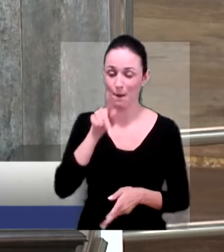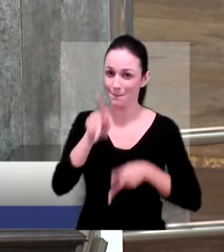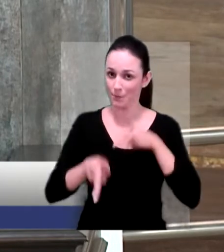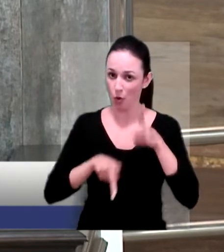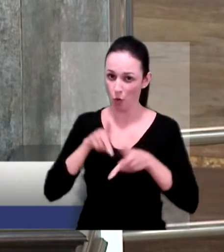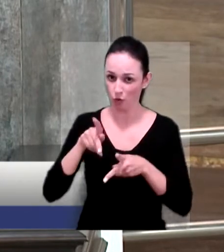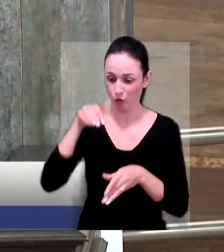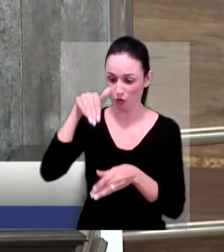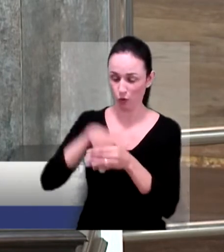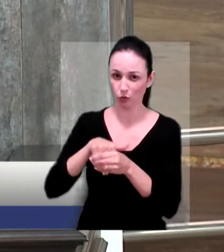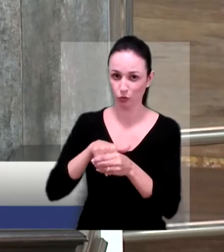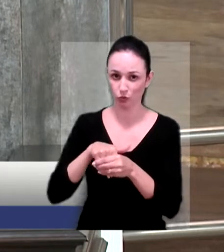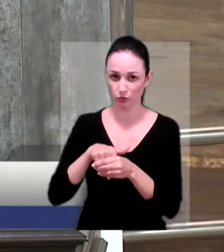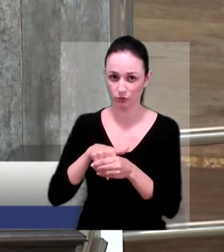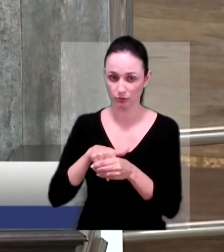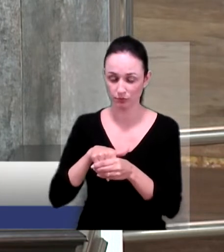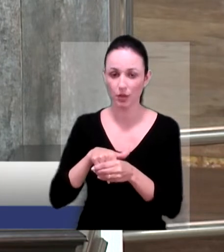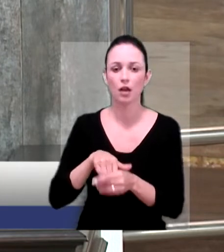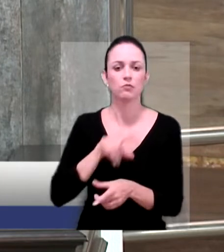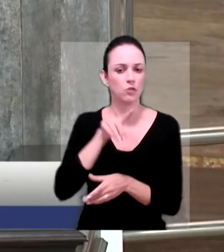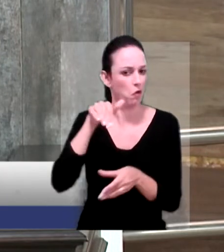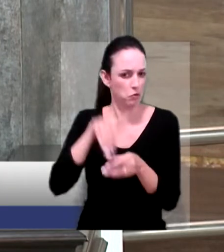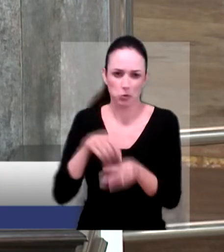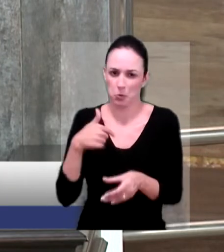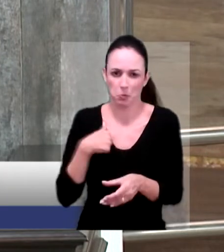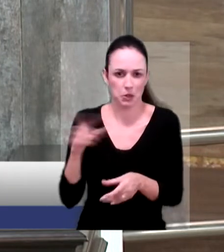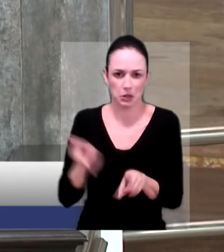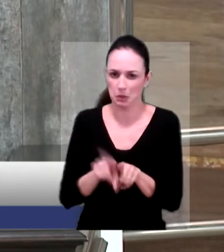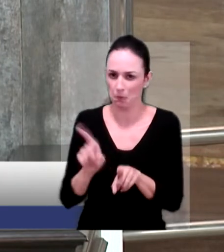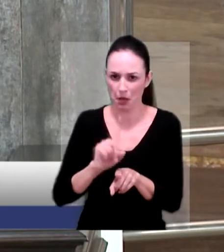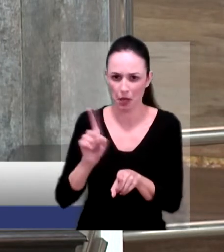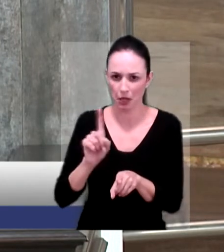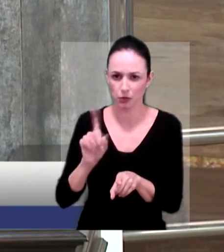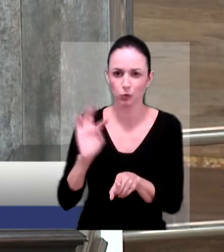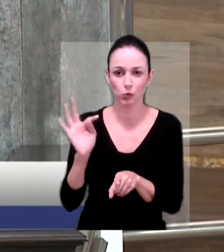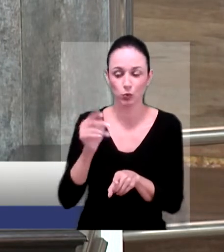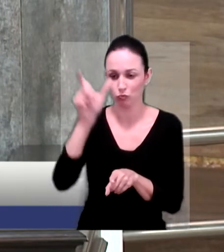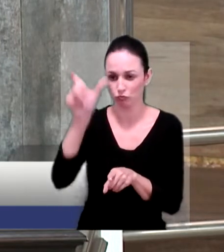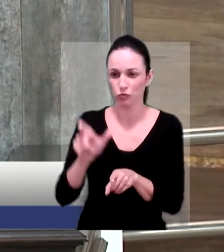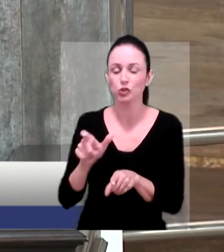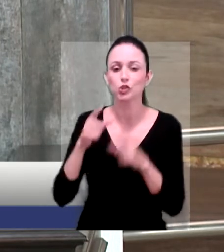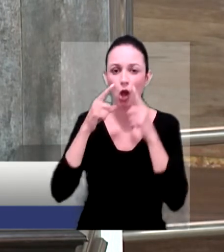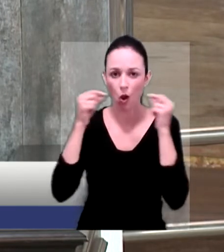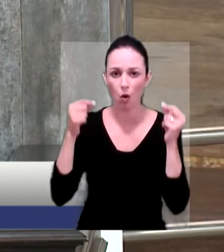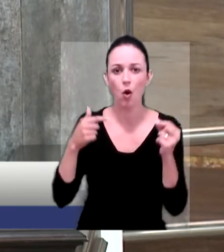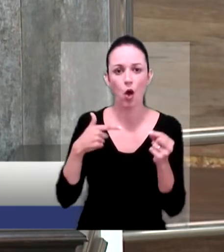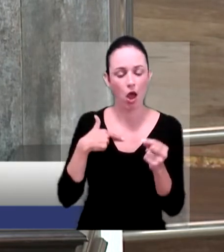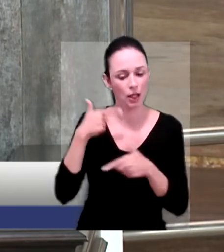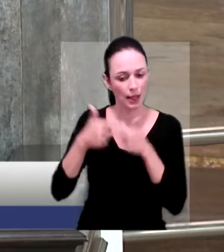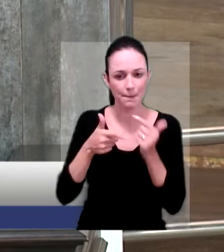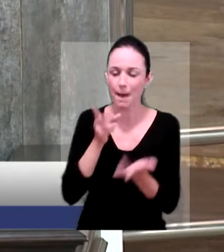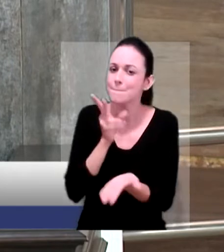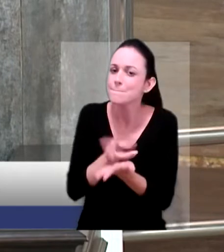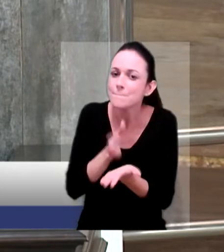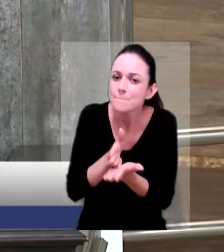povo que não votou em mim também, a todos os jauenses, que eu vou seguir a mesma linha de trabalho que eu venho fazendo até